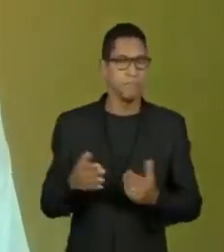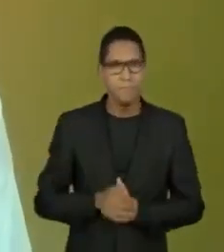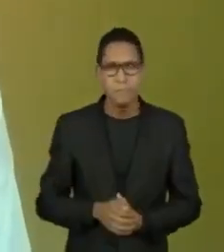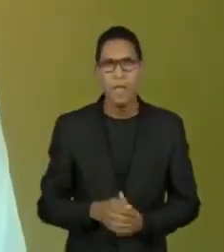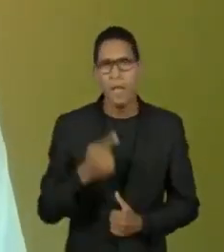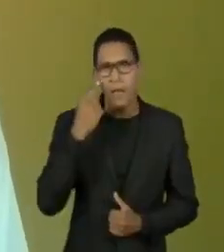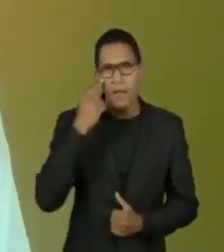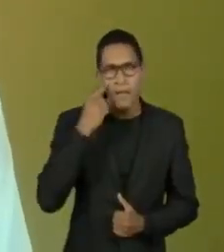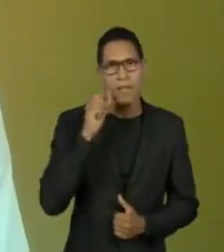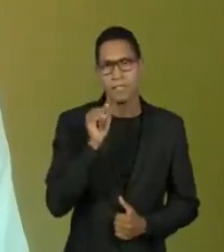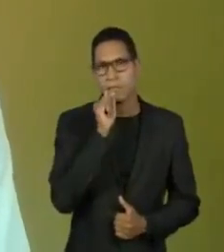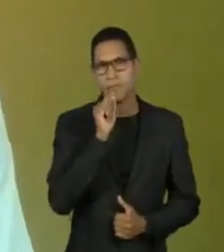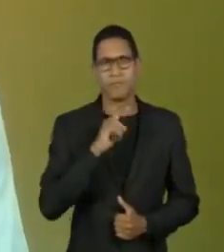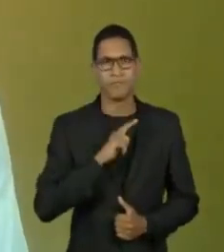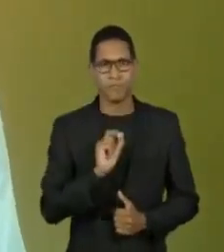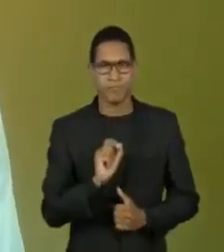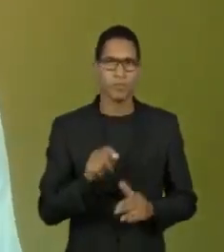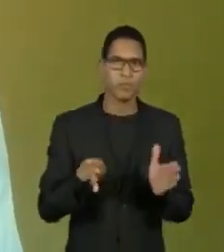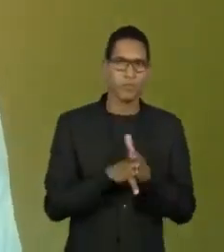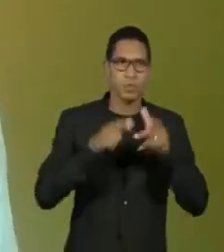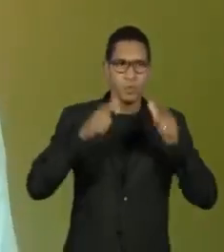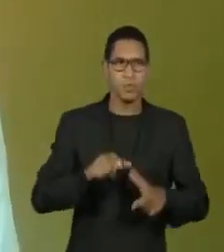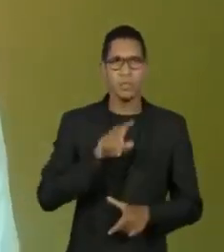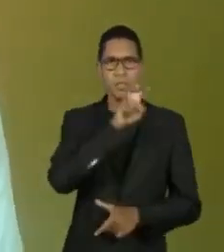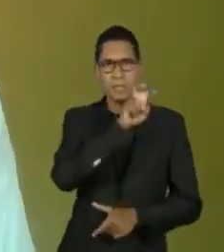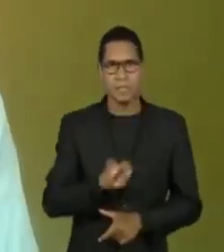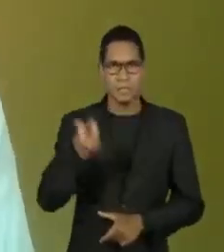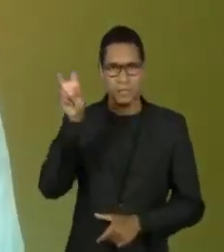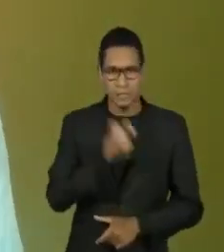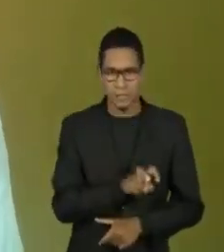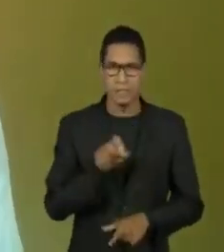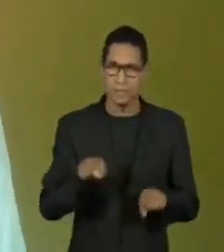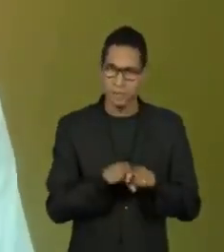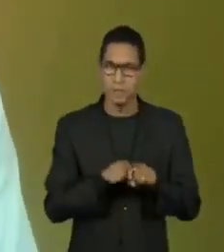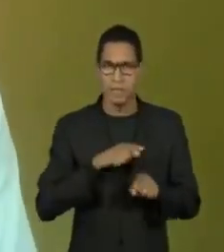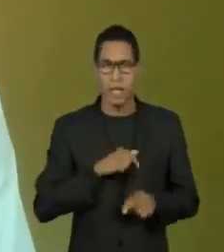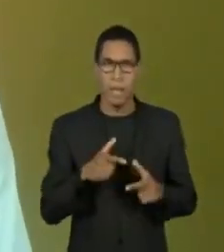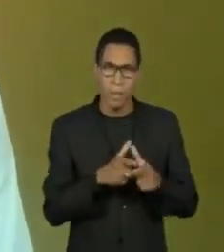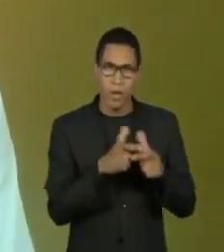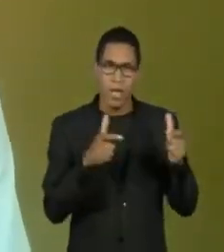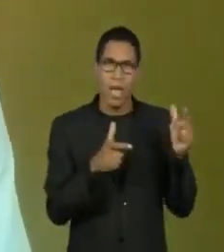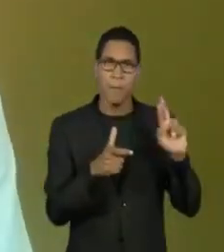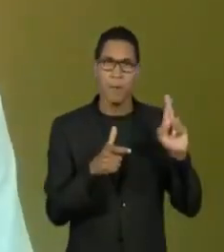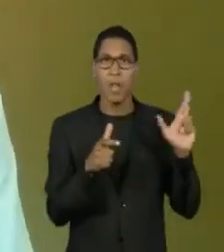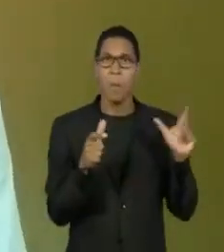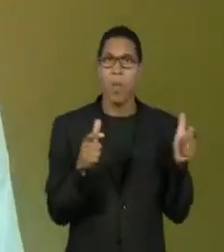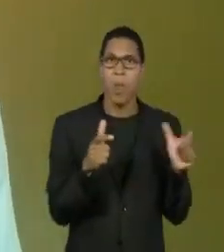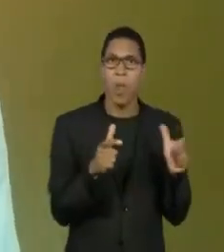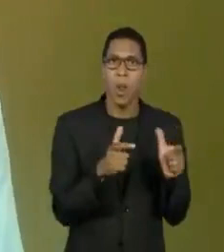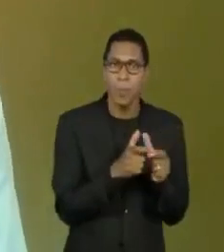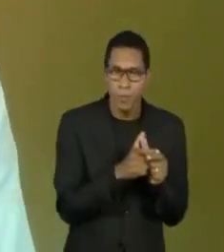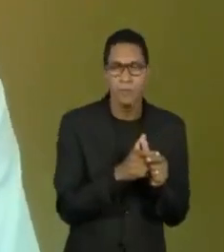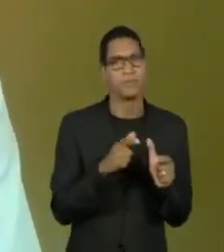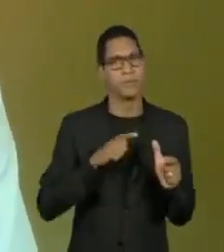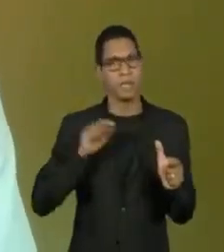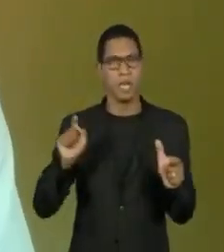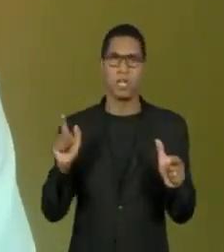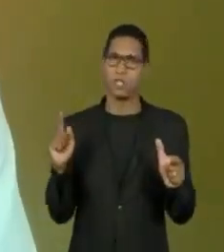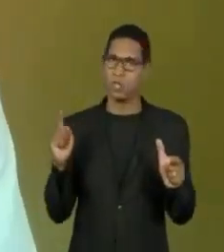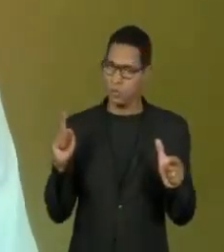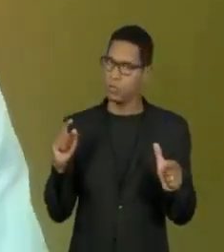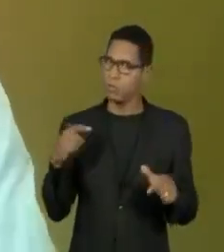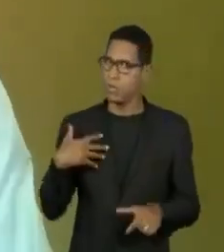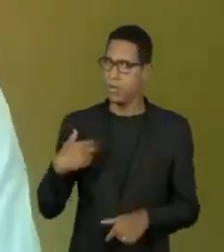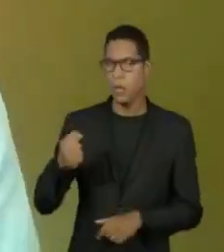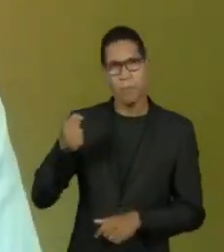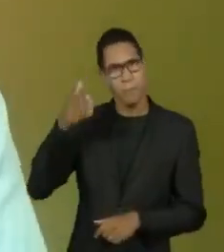exemplo, como cada vez mais no Texas a margem de vitória dos candidatos republicanos está diminuindo. Além da Geórgia, o Biden deve